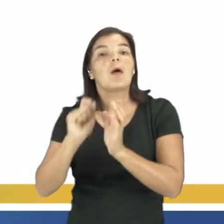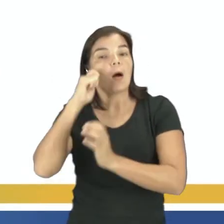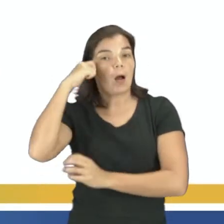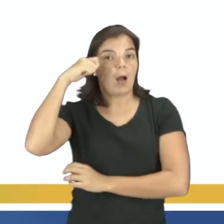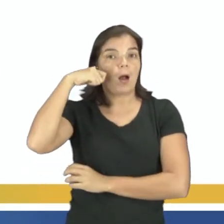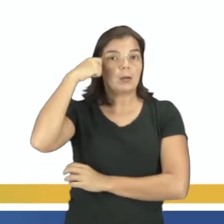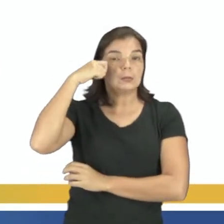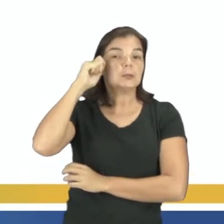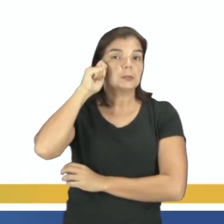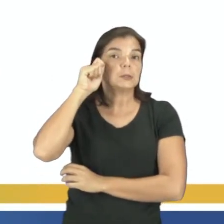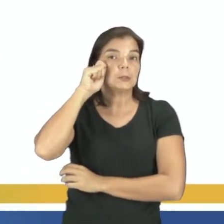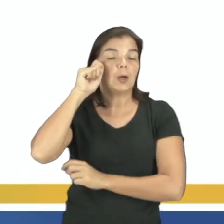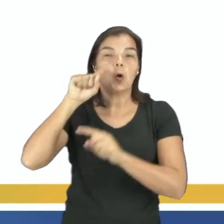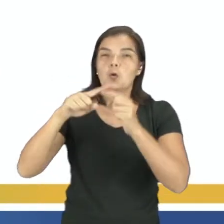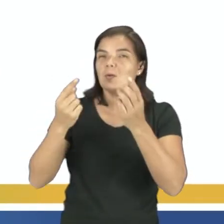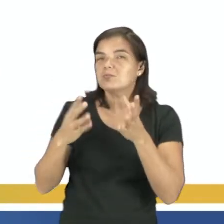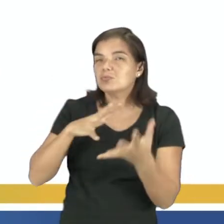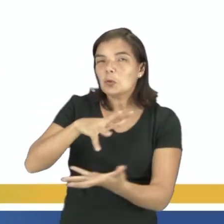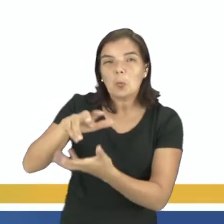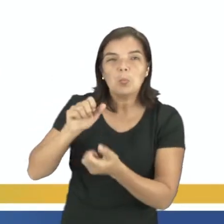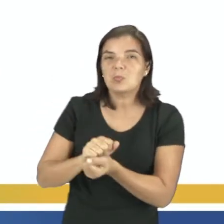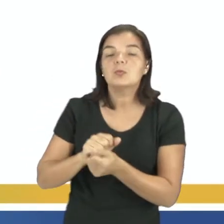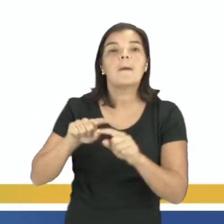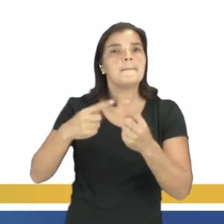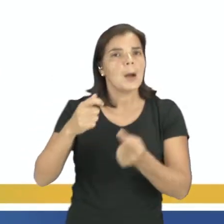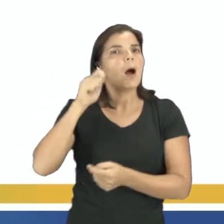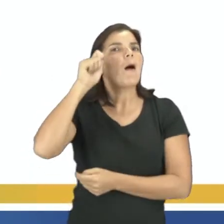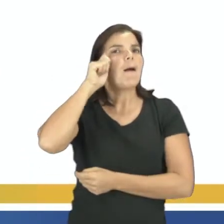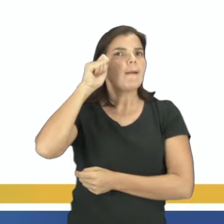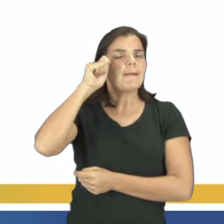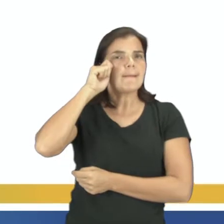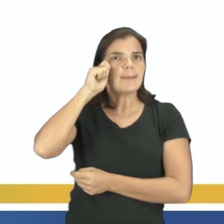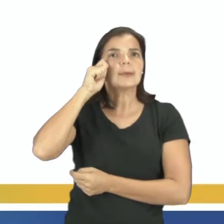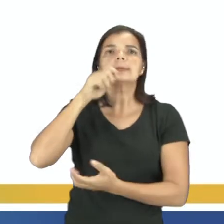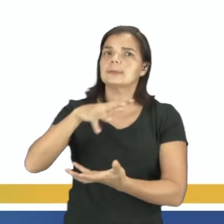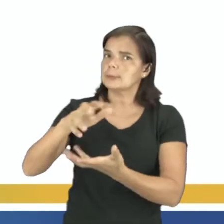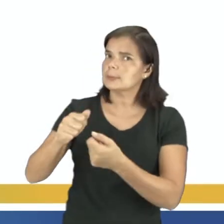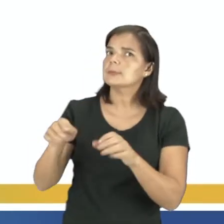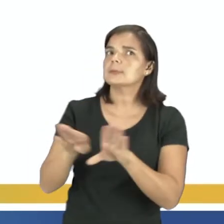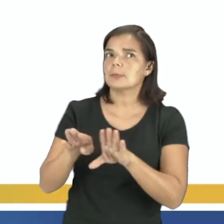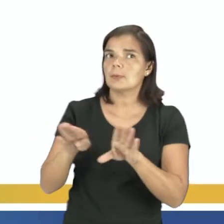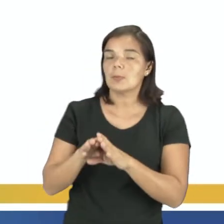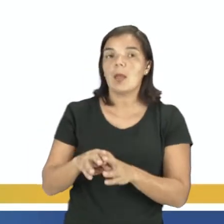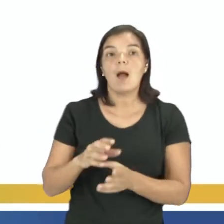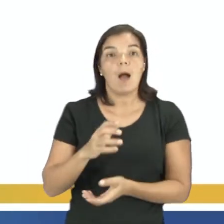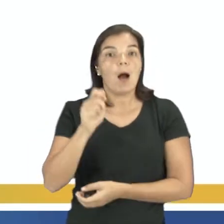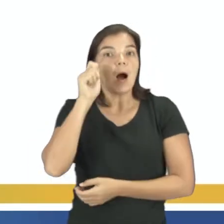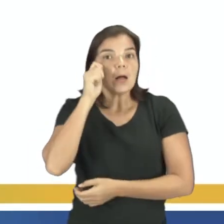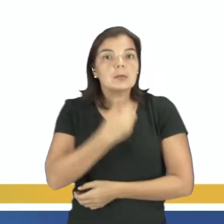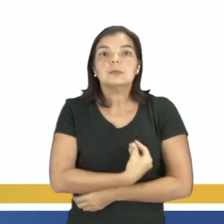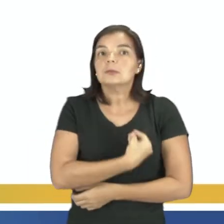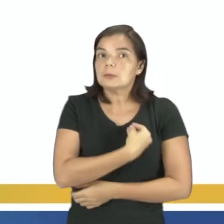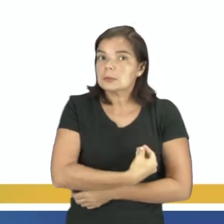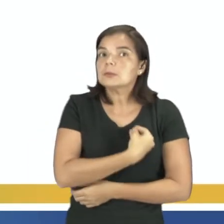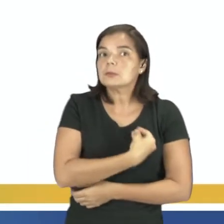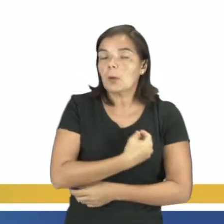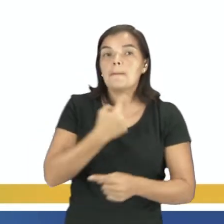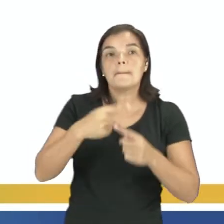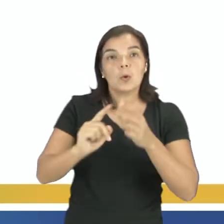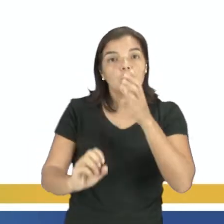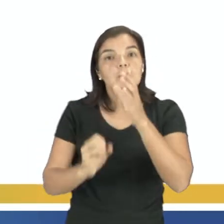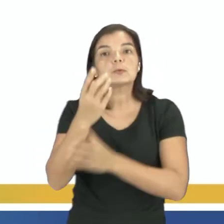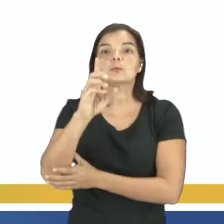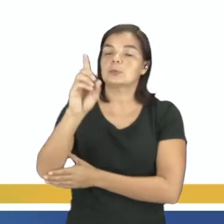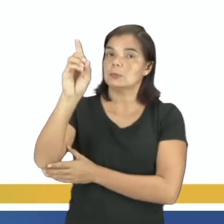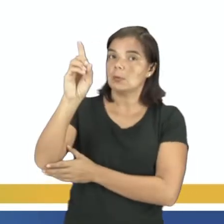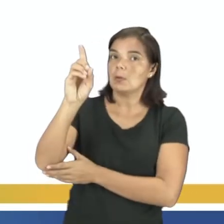vai se interferir no mundo da sua criatura. E Adão está lançado da terra. Adão existe porque foi criado por